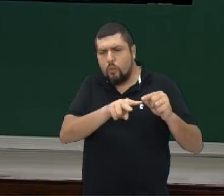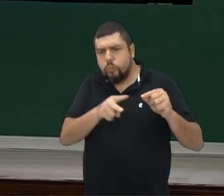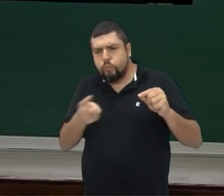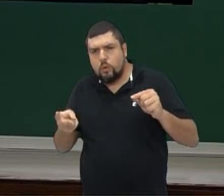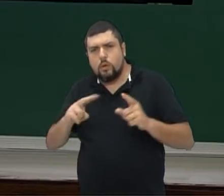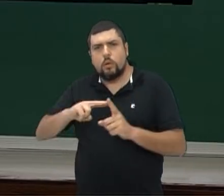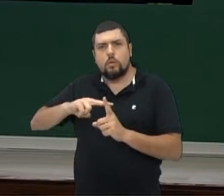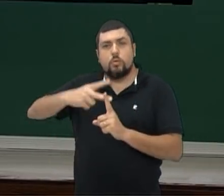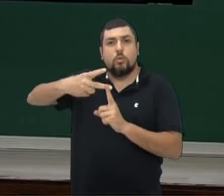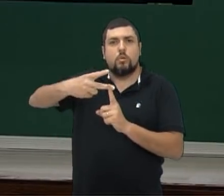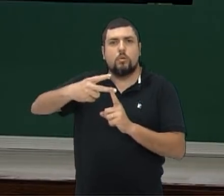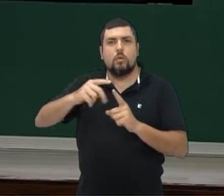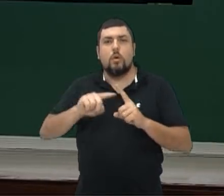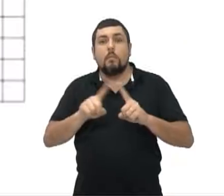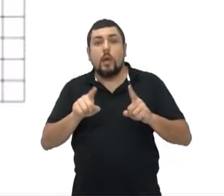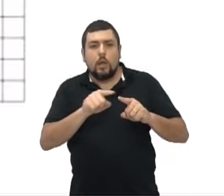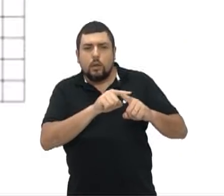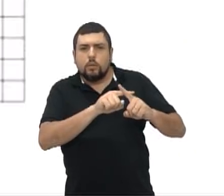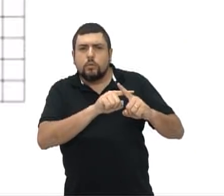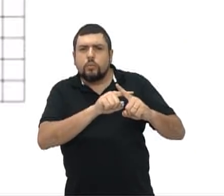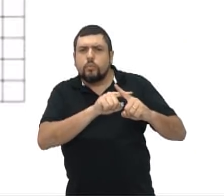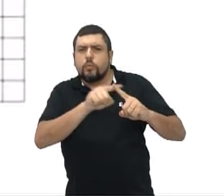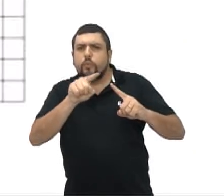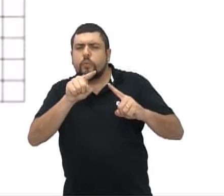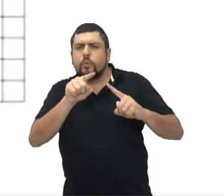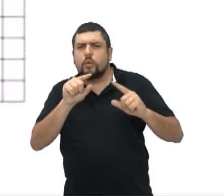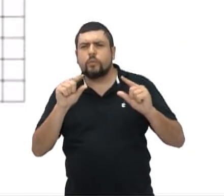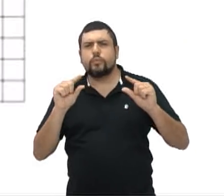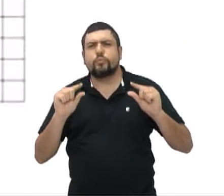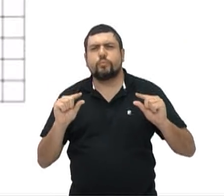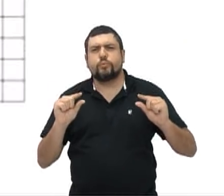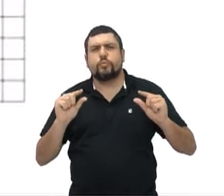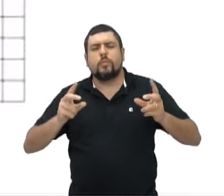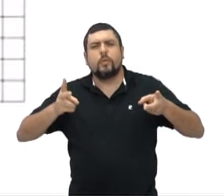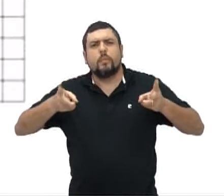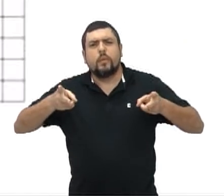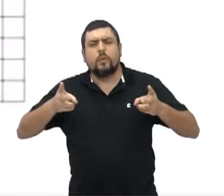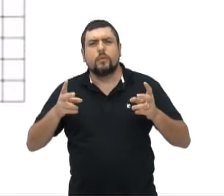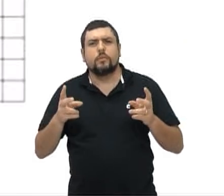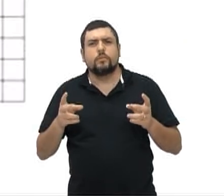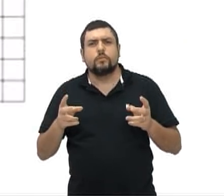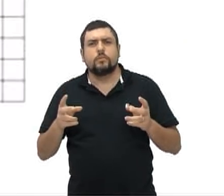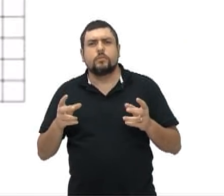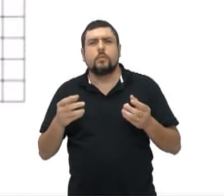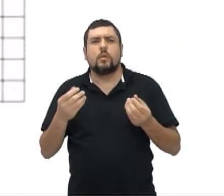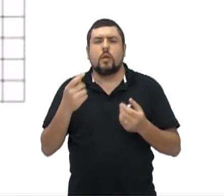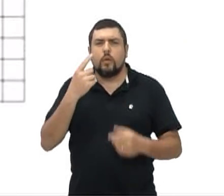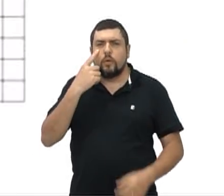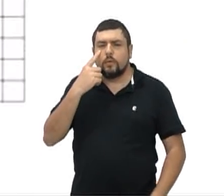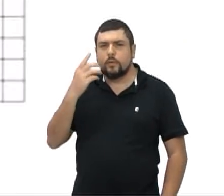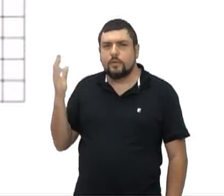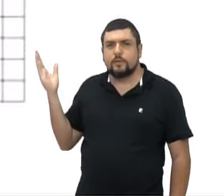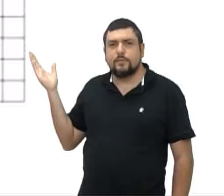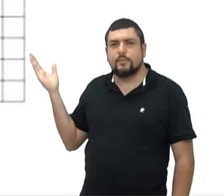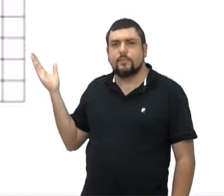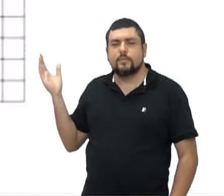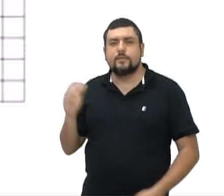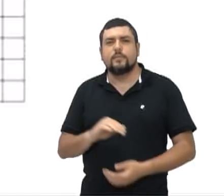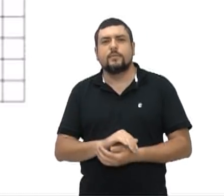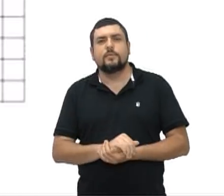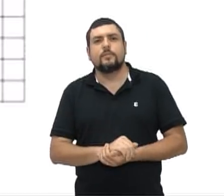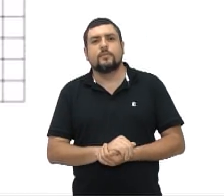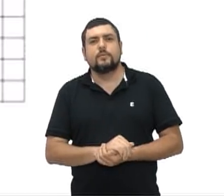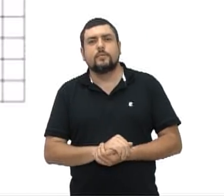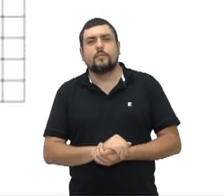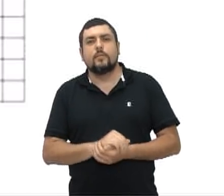lados? Manteve desproporcional, digamos assim. Foi a aluna Ana. Ela manteve a